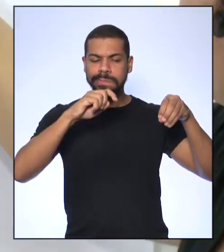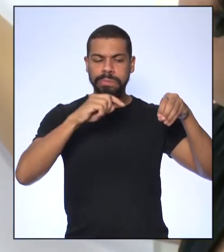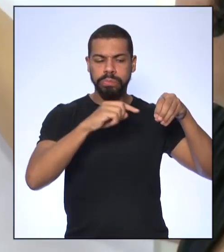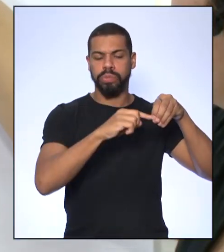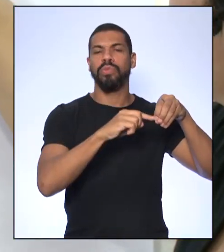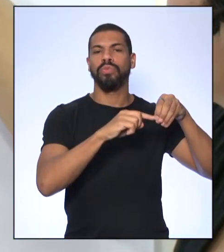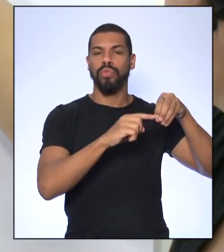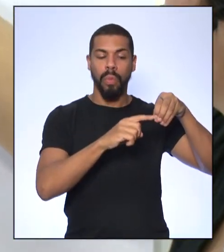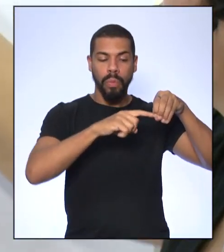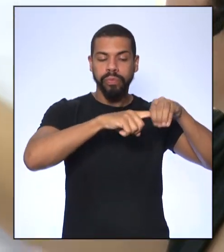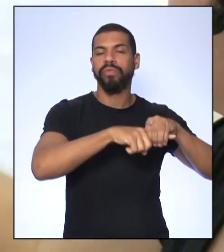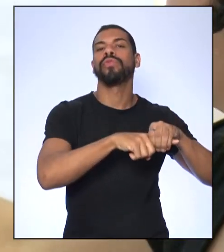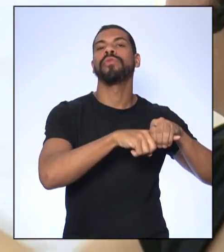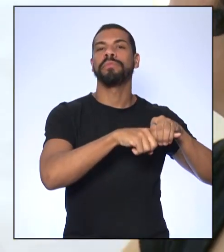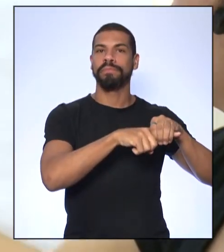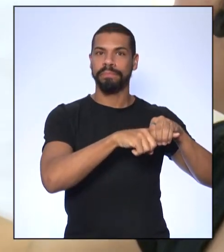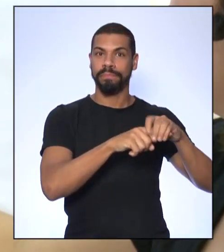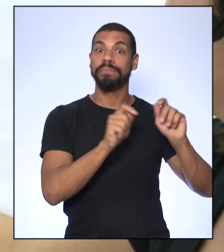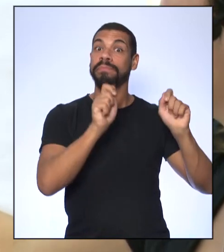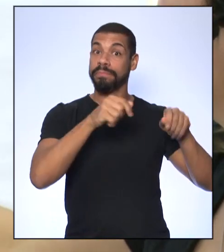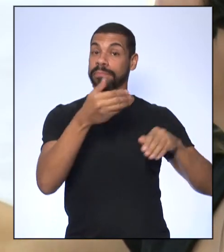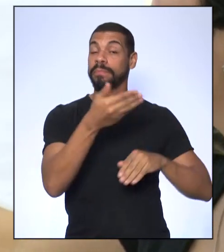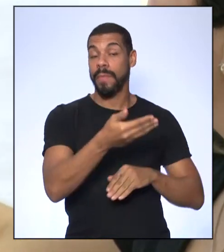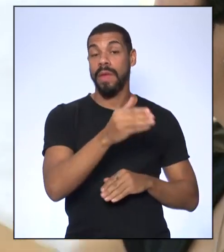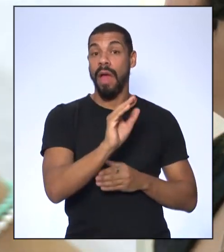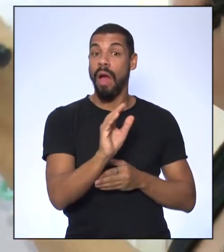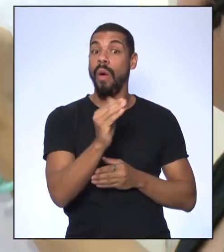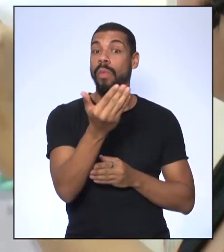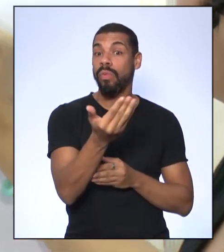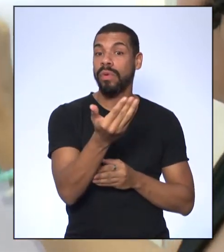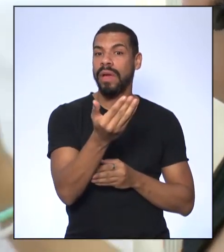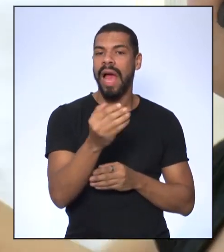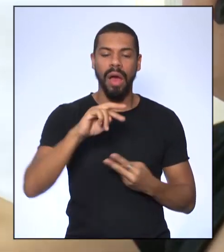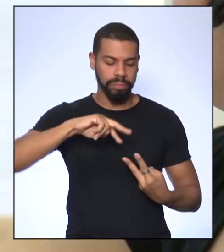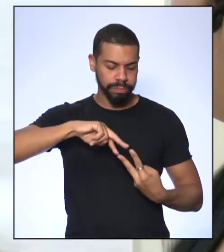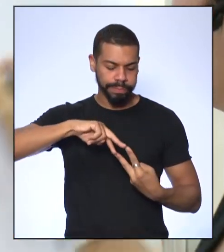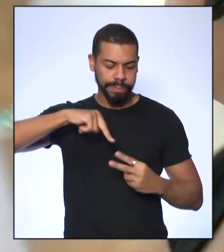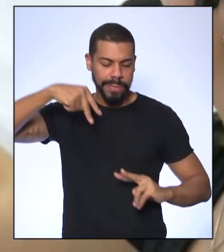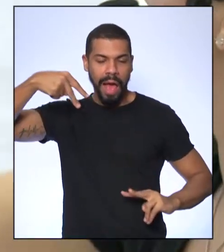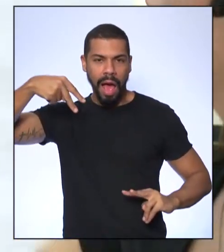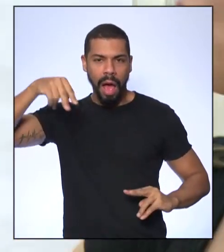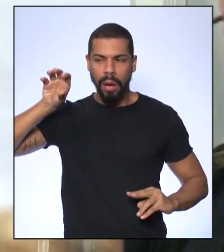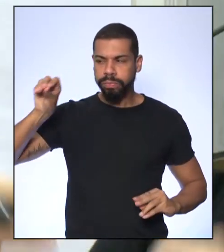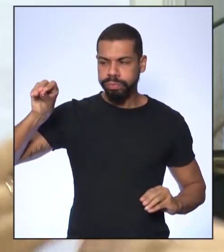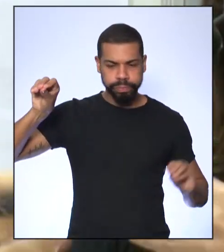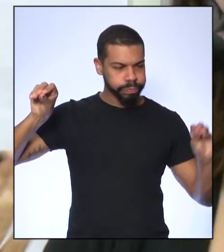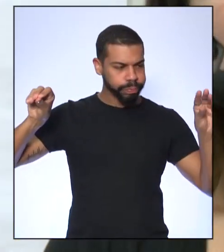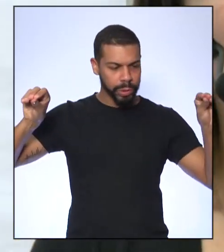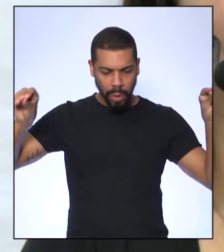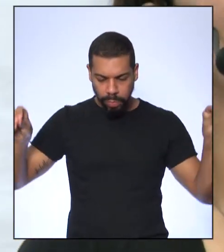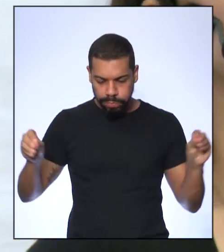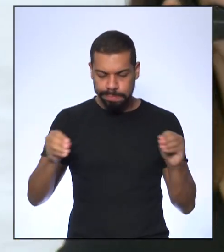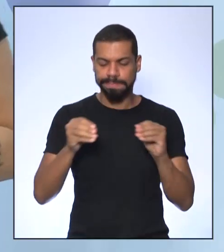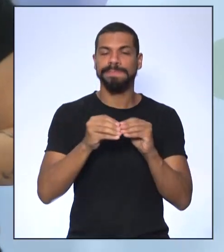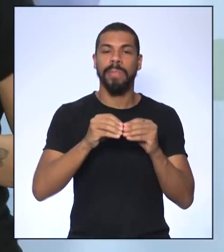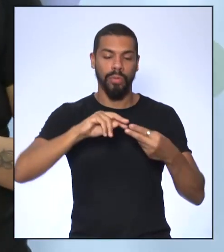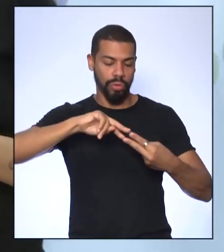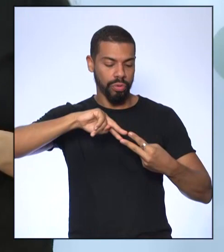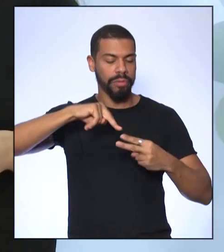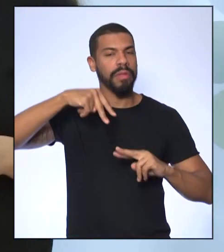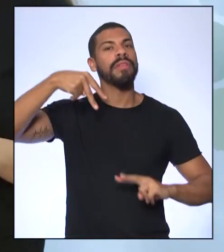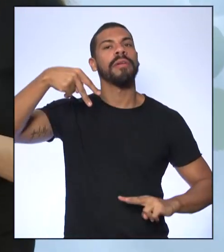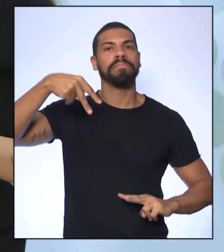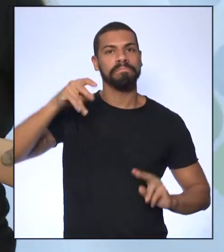a fecundação e aí esse DNA juntar com esse DNA e começar uma divisão e as células